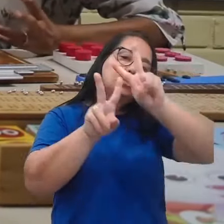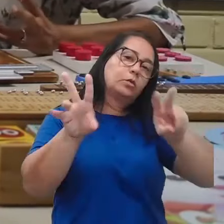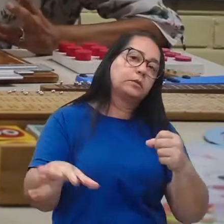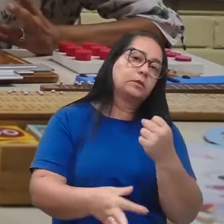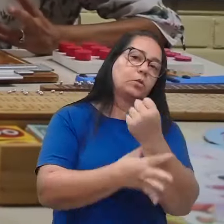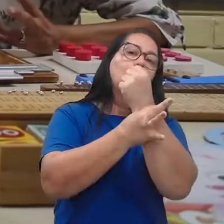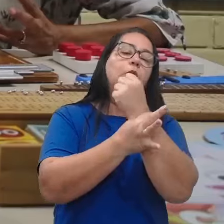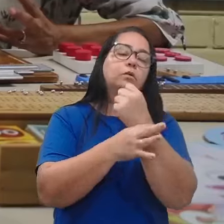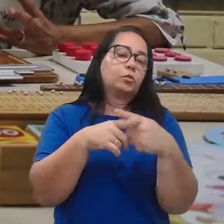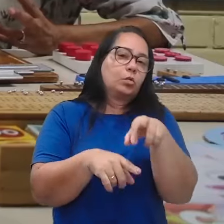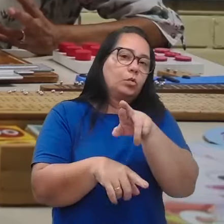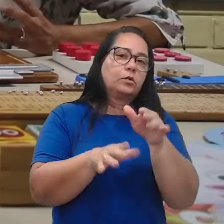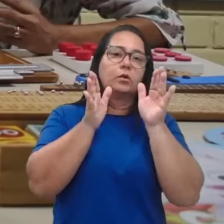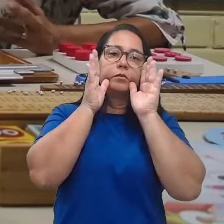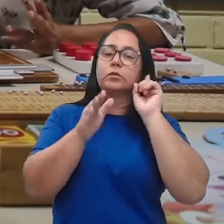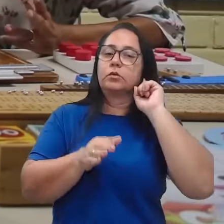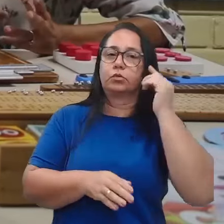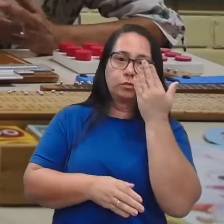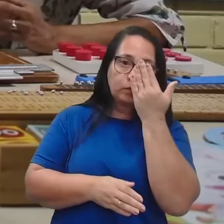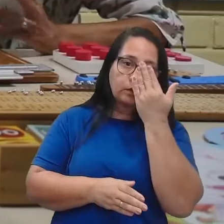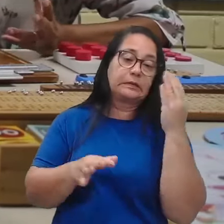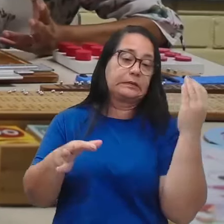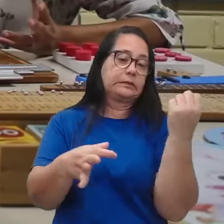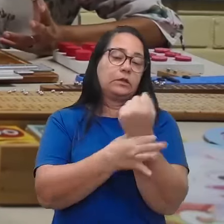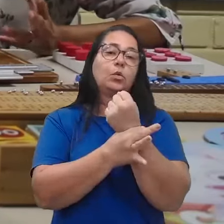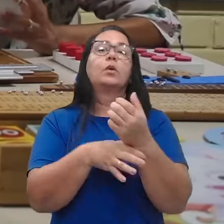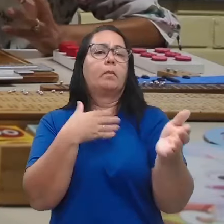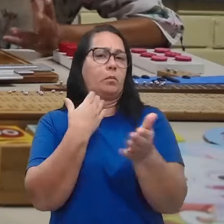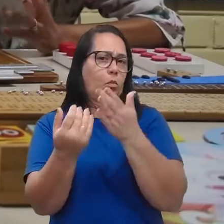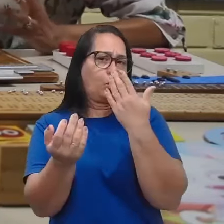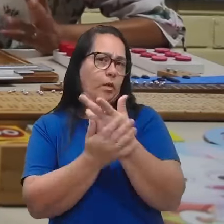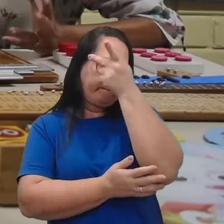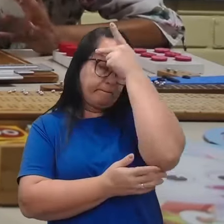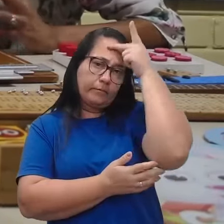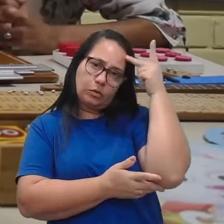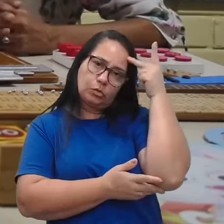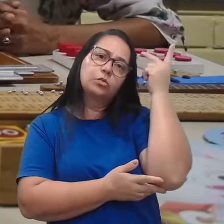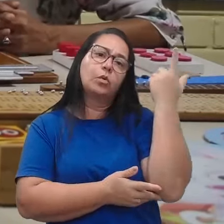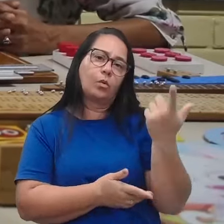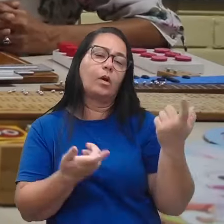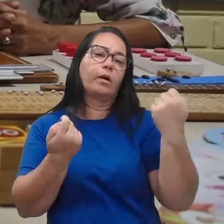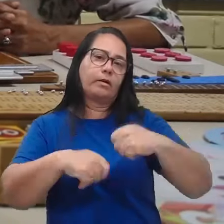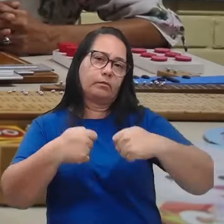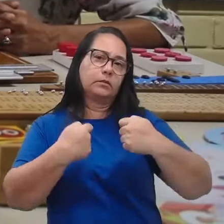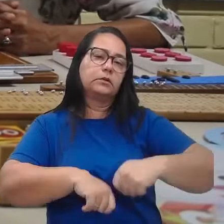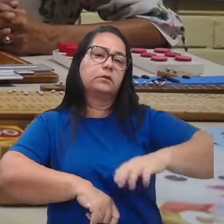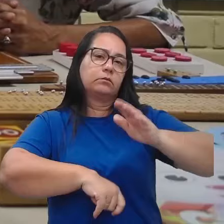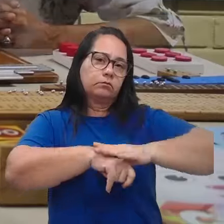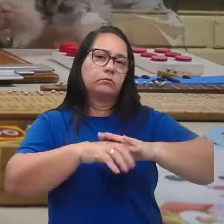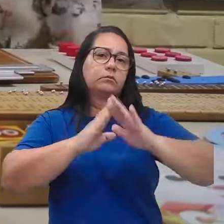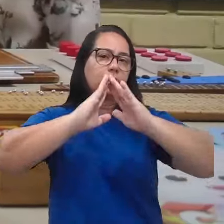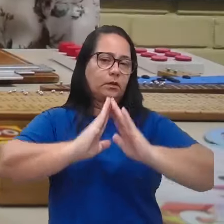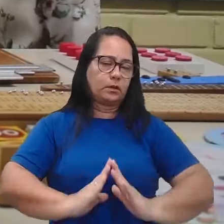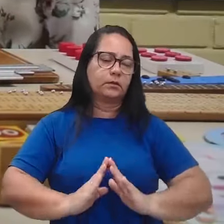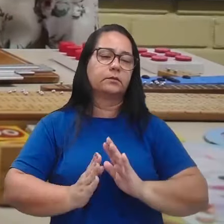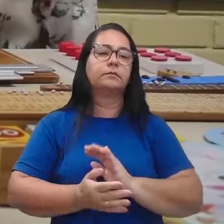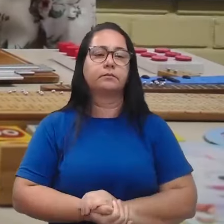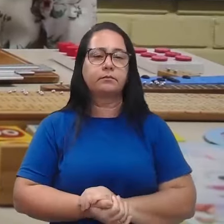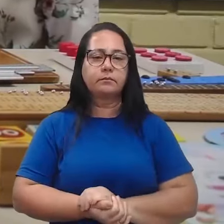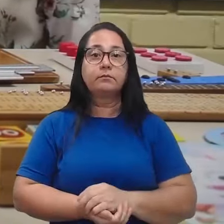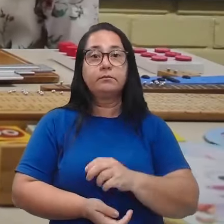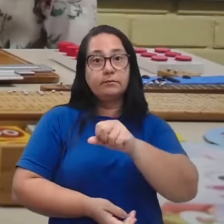que não é só por conta da saúde cegueira. Segurança é para qualquer pessoa ao estar manuseando as coisas em casa. É verdade. Se a gente